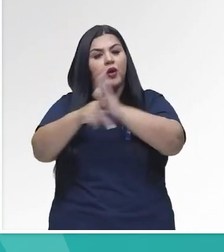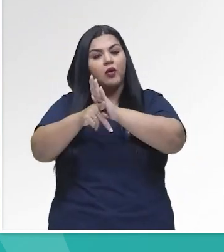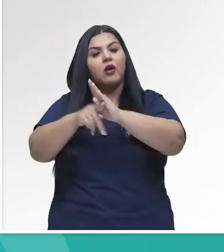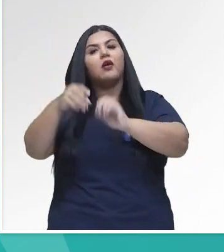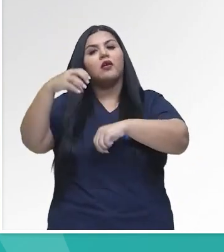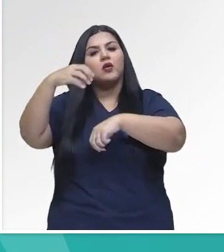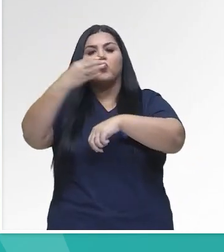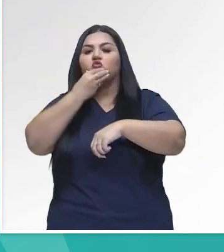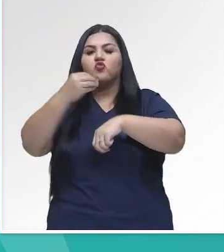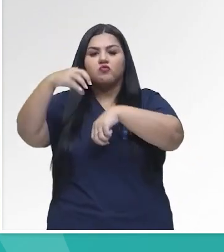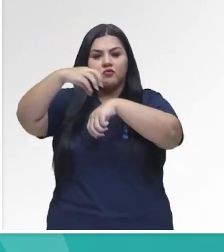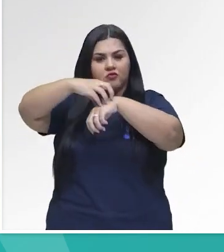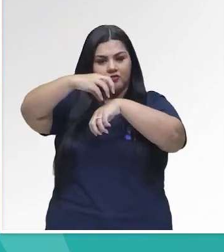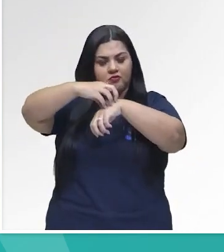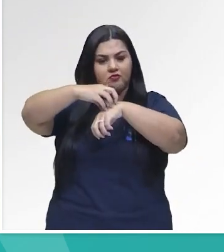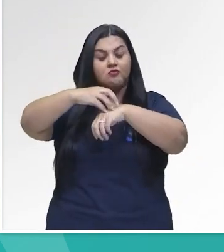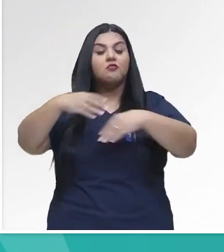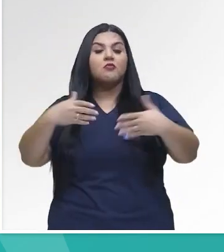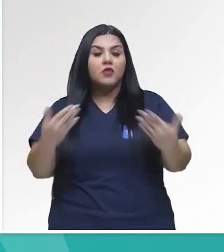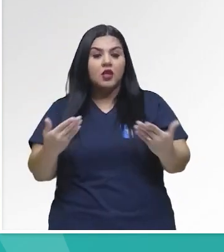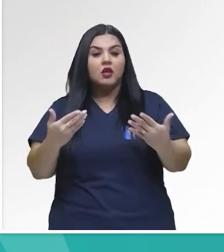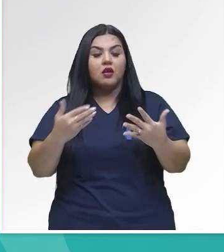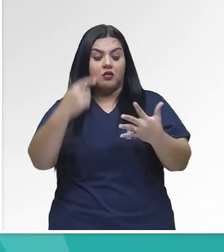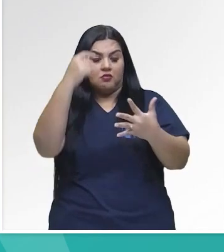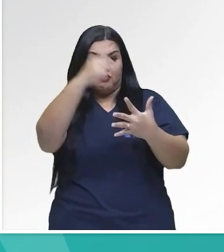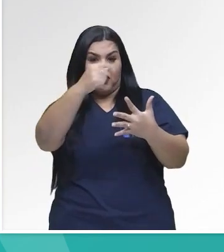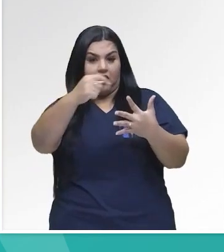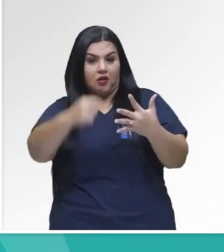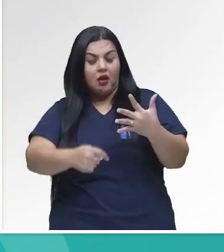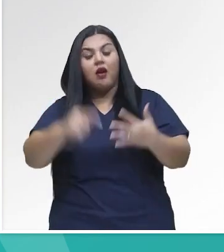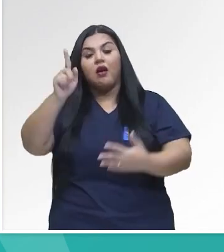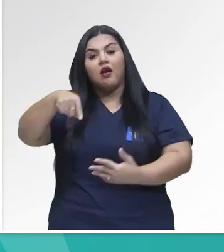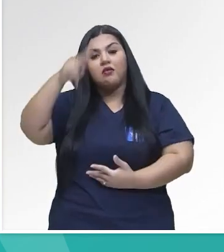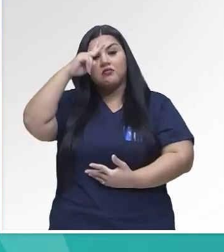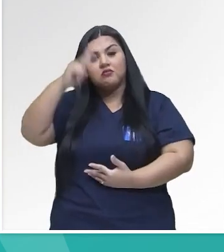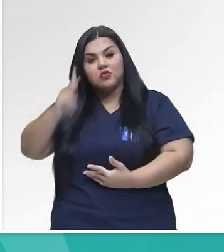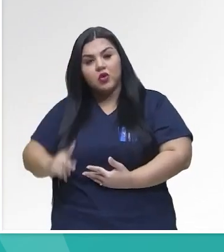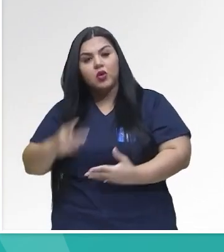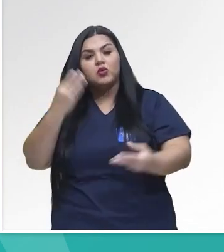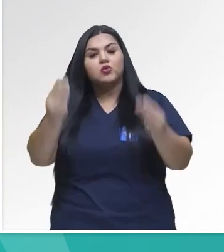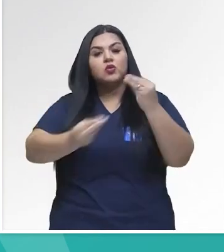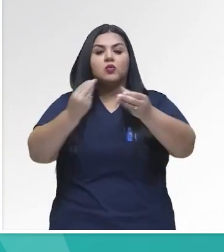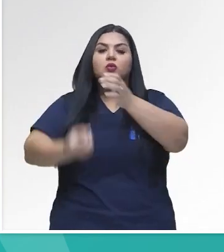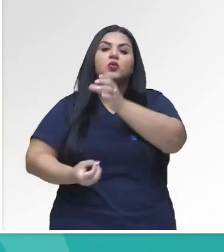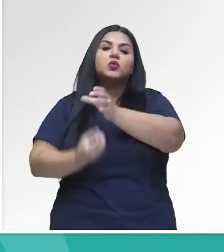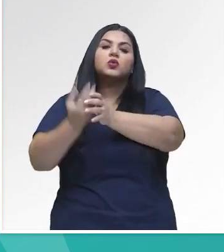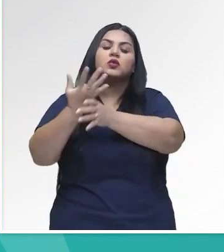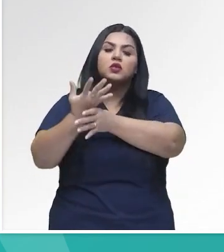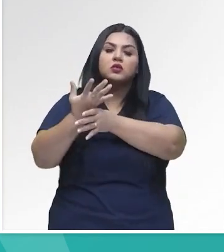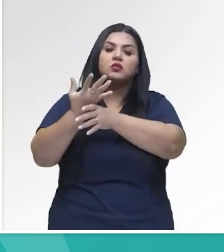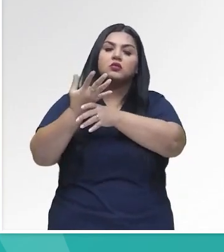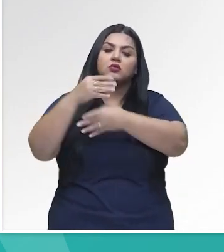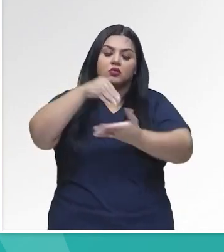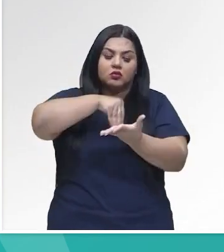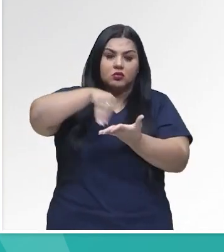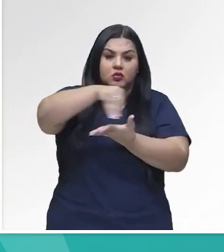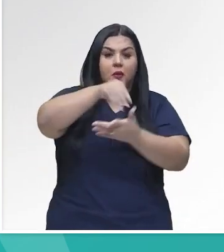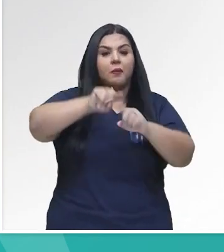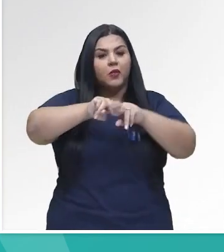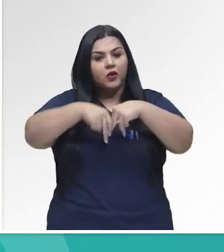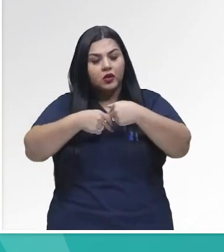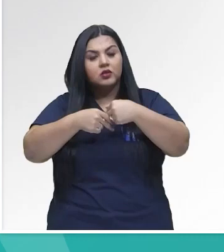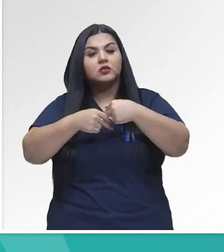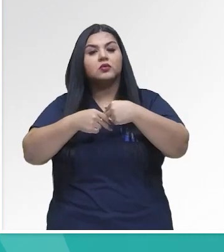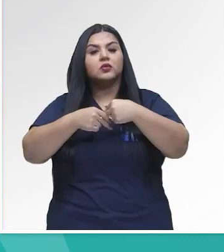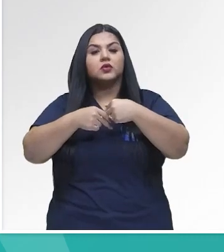é o rei. Então, essa é a história de como surgiu o xadrez. Por isso é